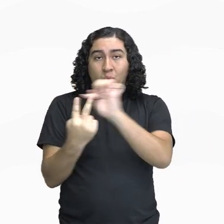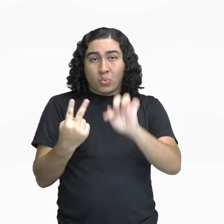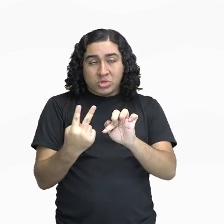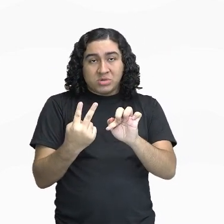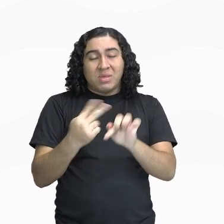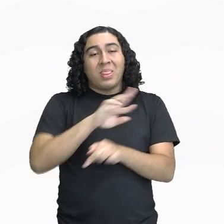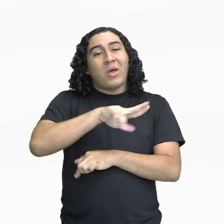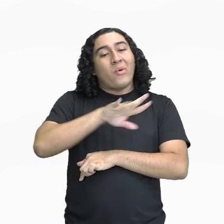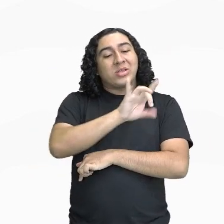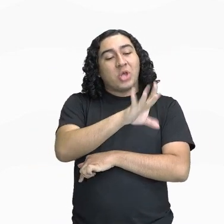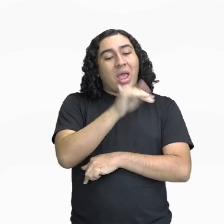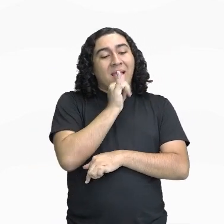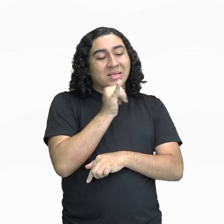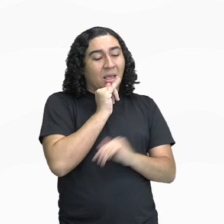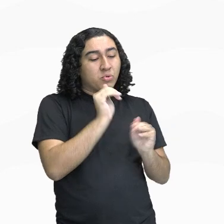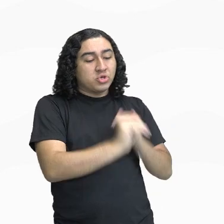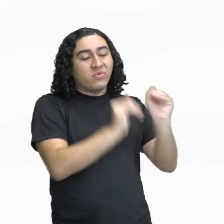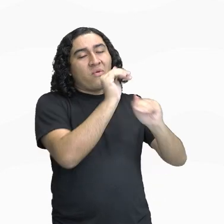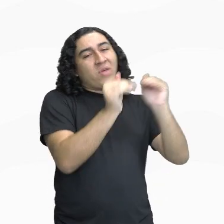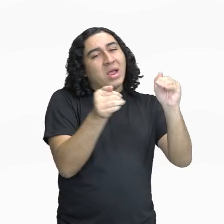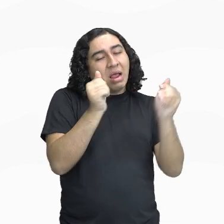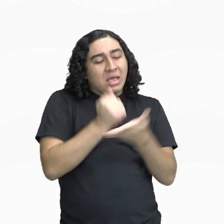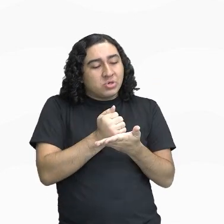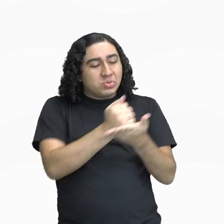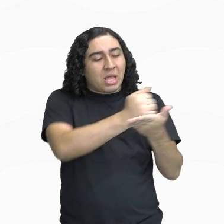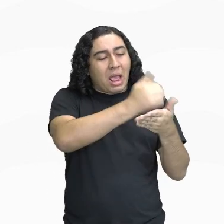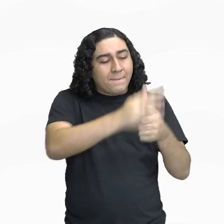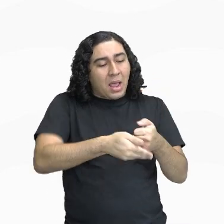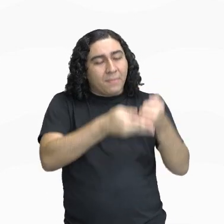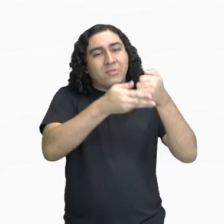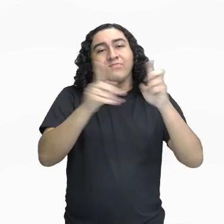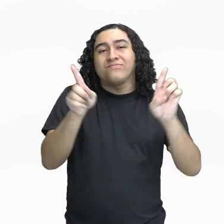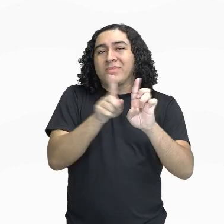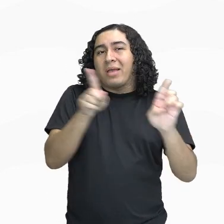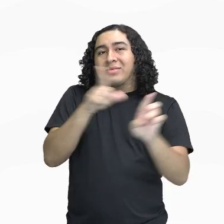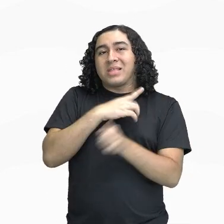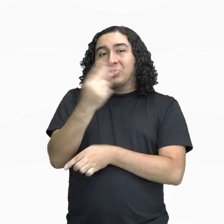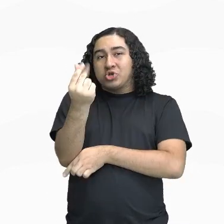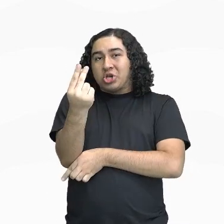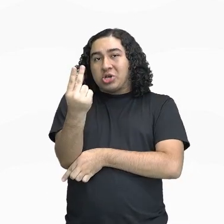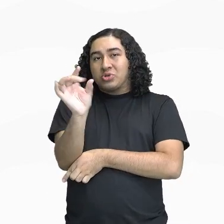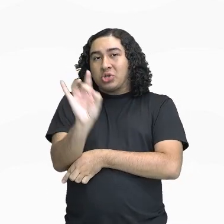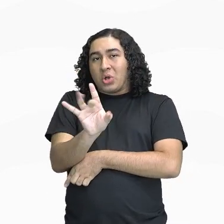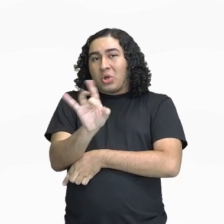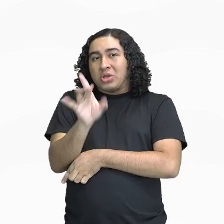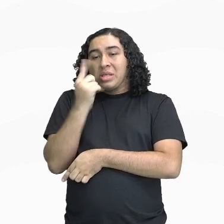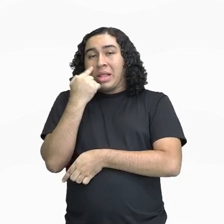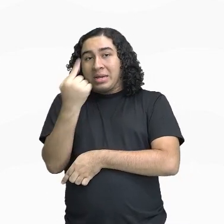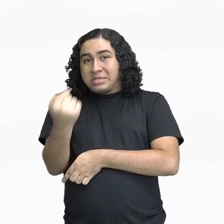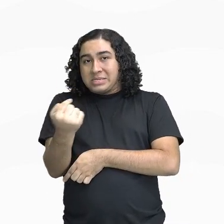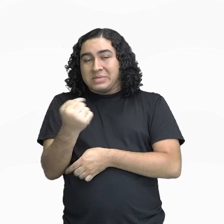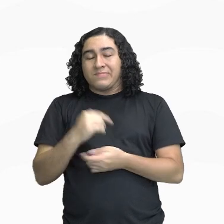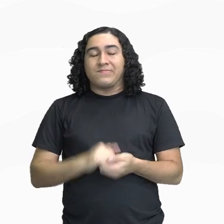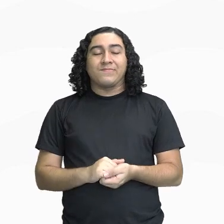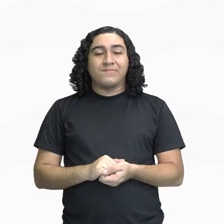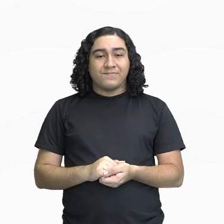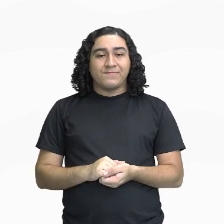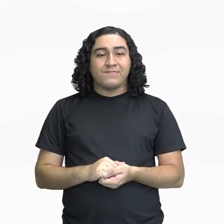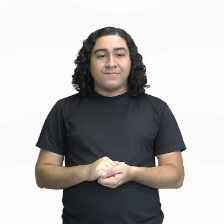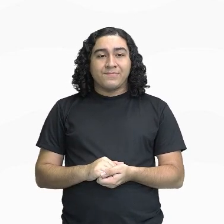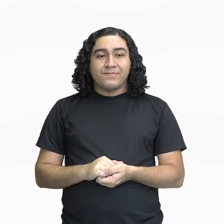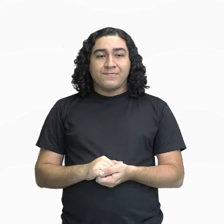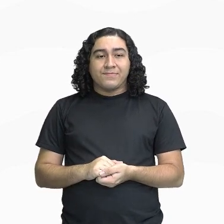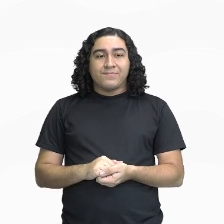desenvolver, mas para lucrar principalmente. E aí que a gente tem um problema, né, professor? É aí que surge o problema. E pensando nisso, a gente trouxe